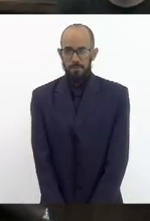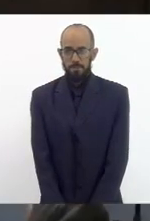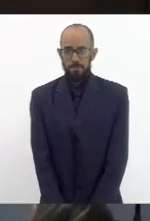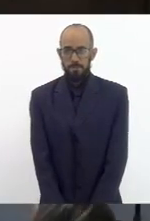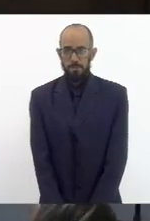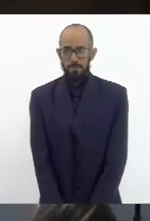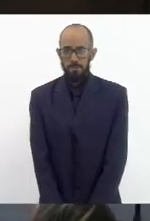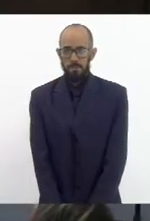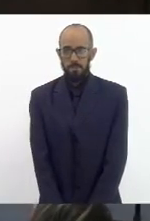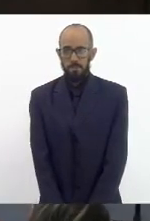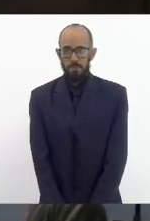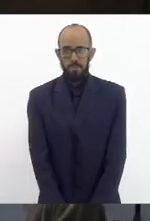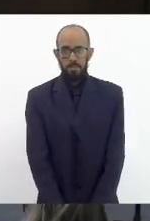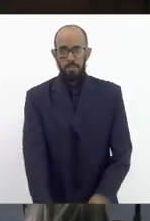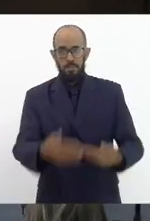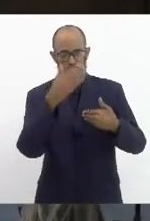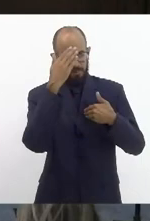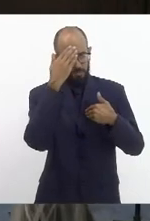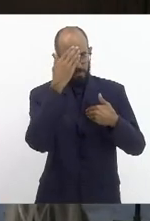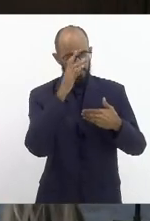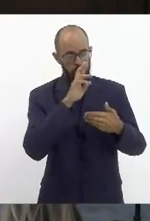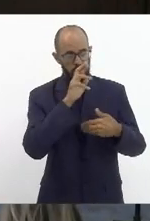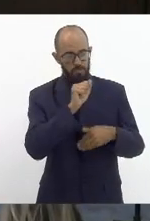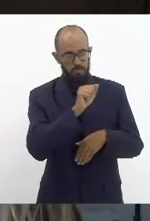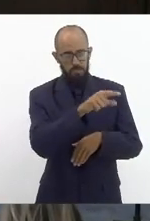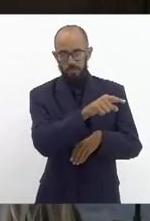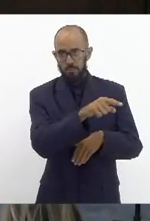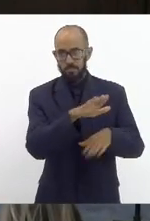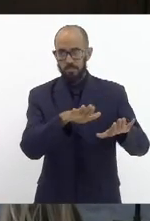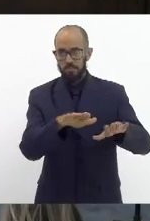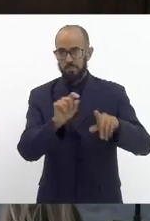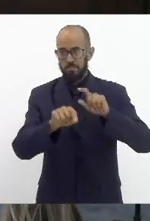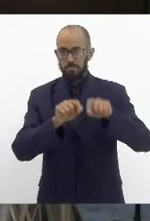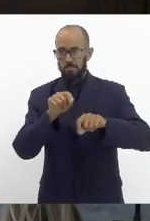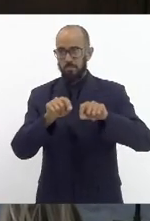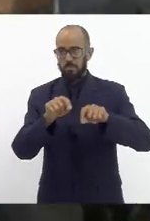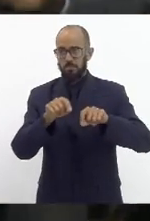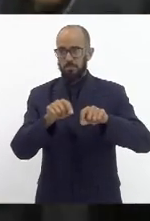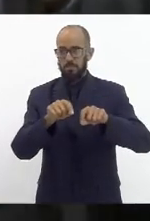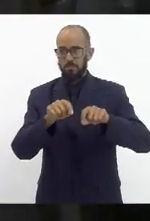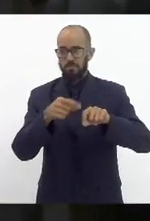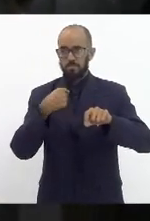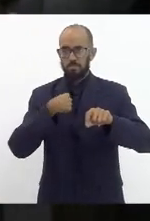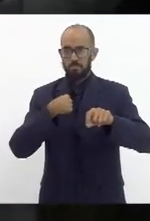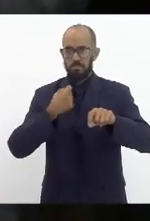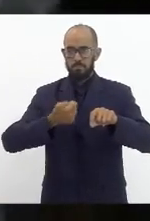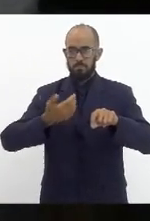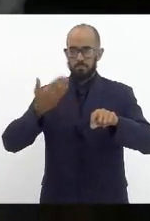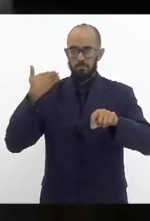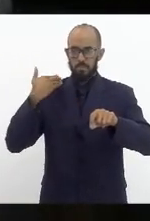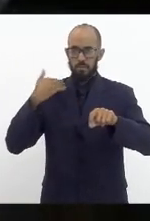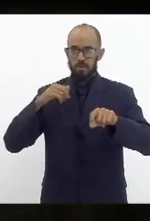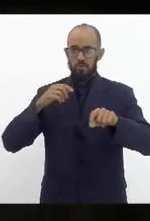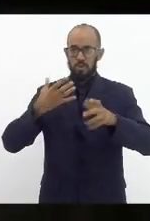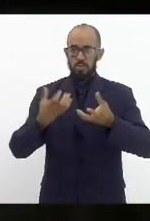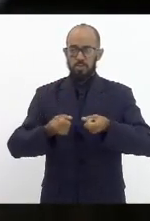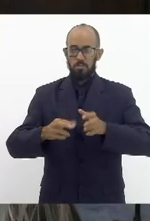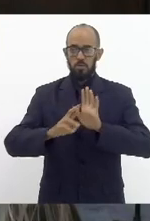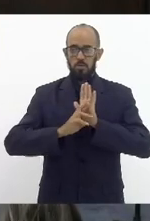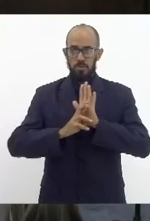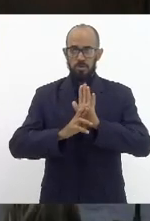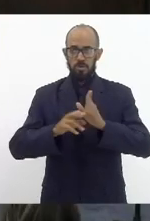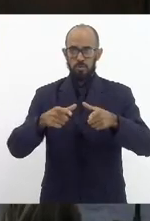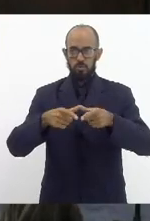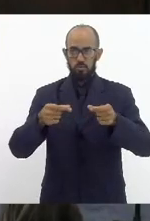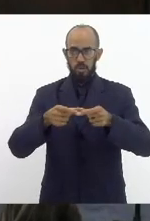agradeço as palavras do Rodrigo, mas aqui eu acho que a gente... Eu agora recebi o cônsul do Japão, no estado do